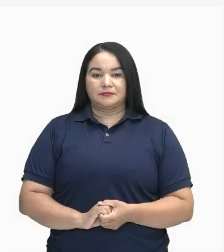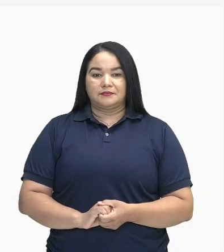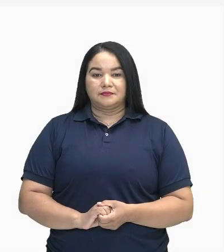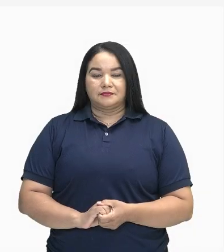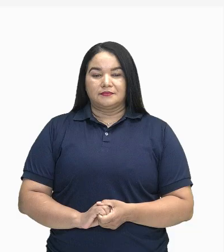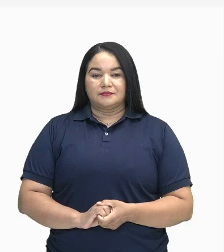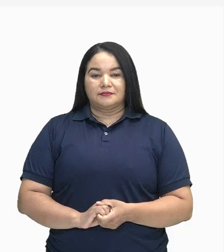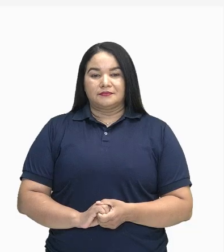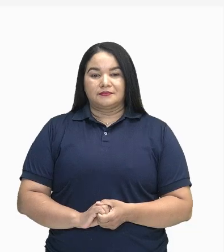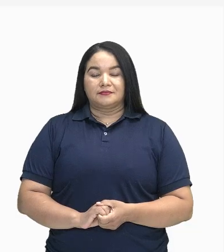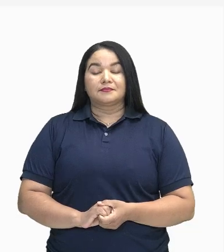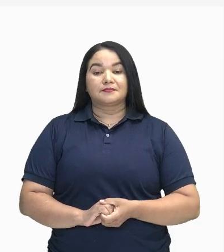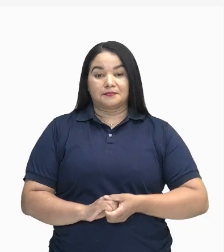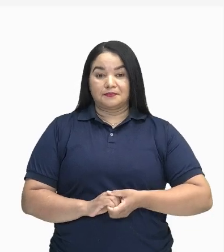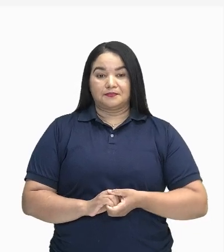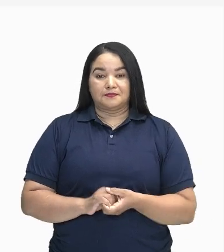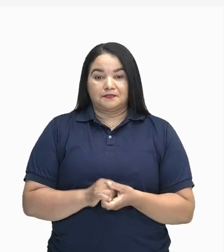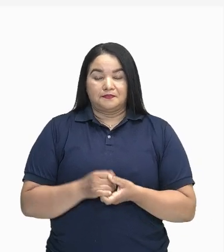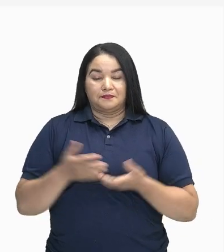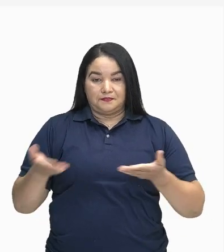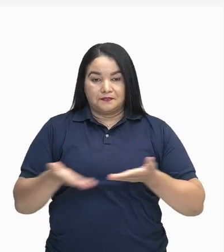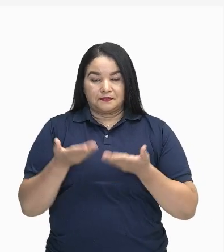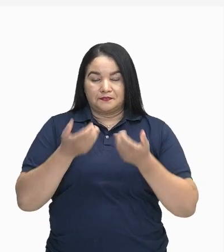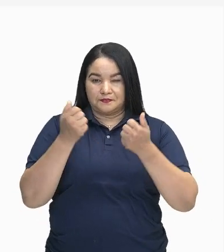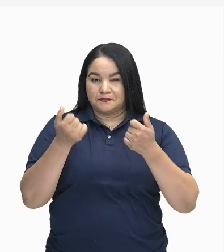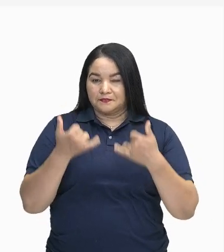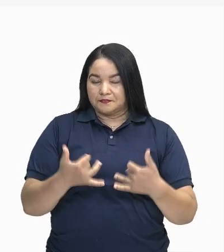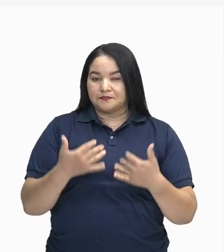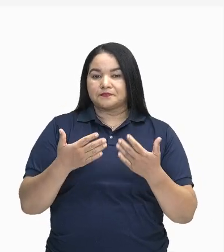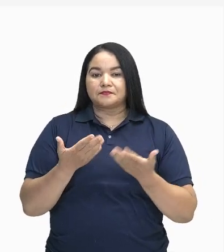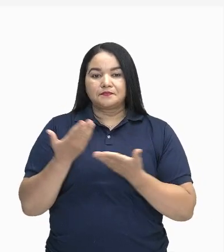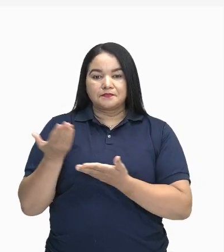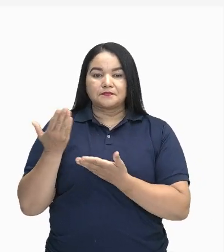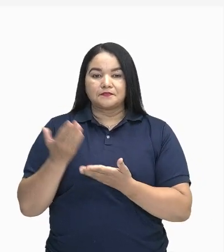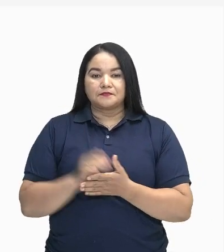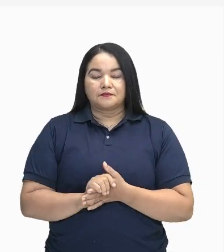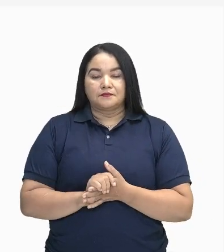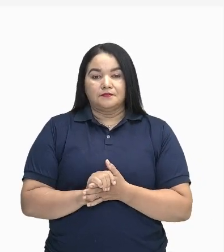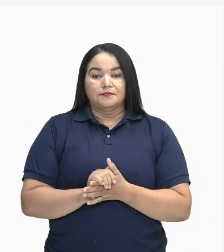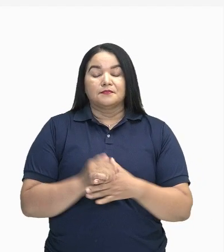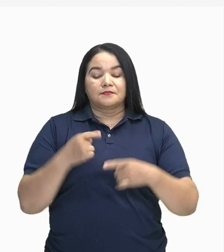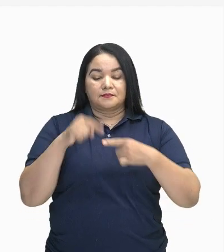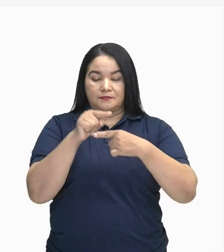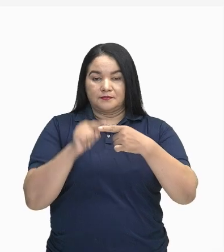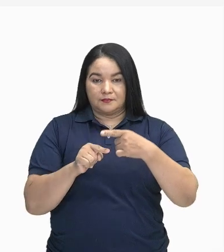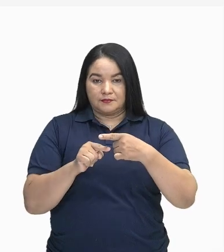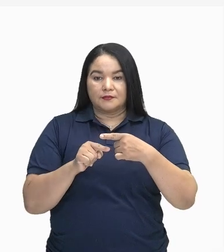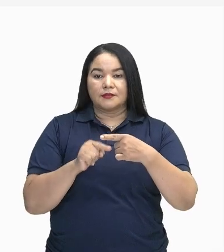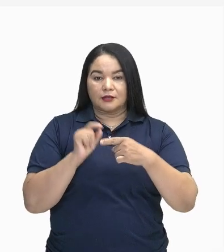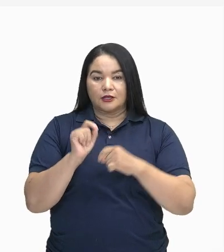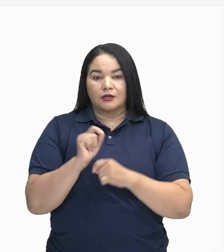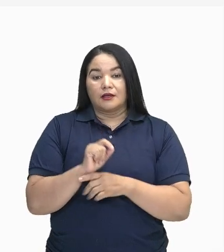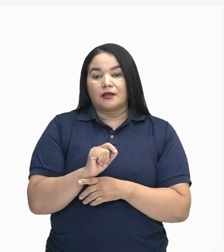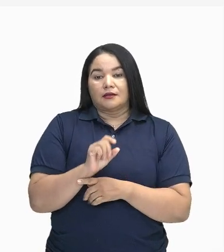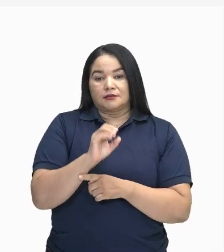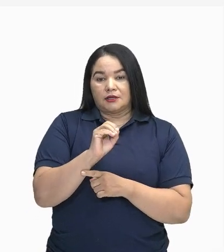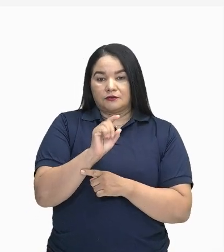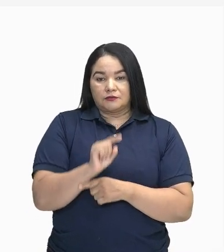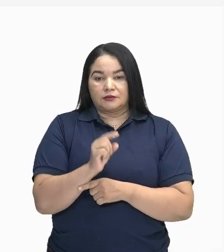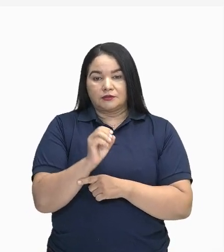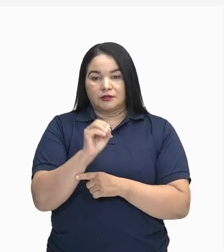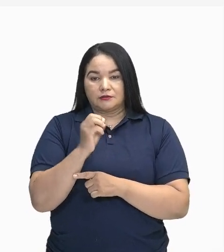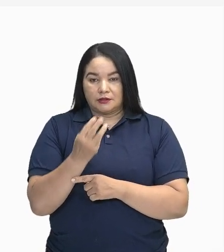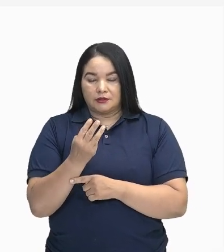que está bem detalhadazinha para você, tá bom? Bom, a razão nós já sabemos, que equivale a 0,03, ou